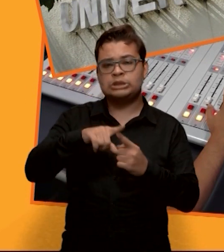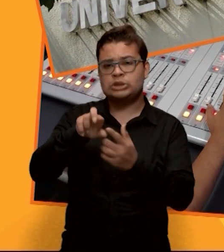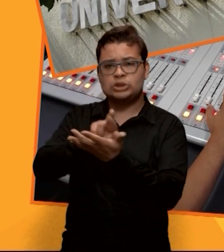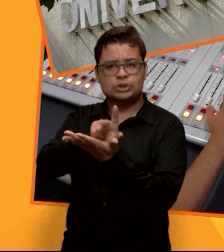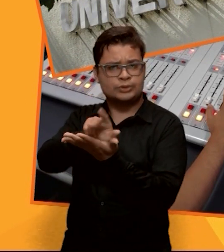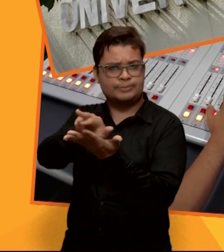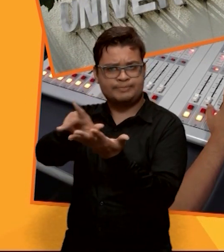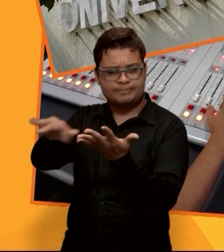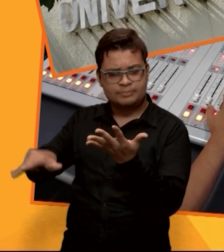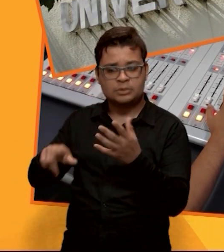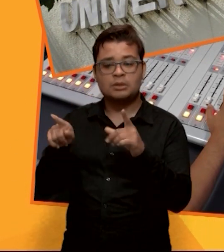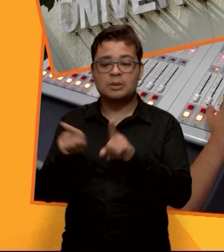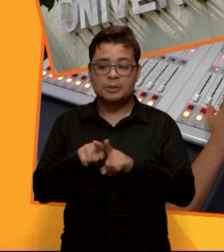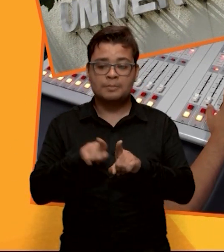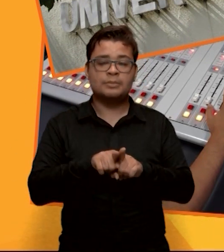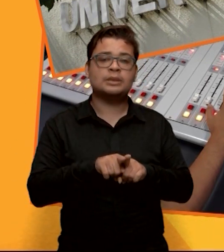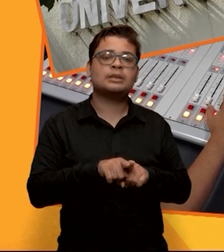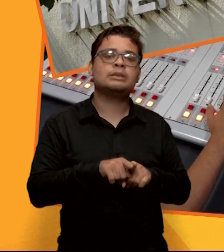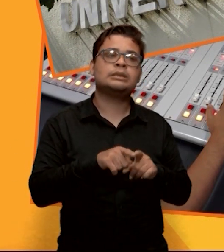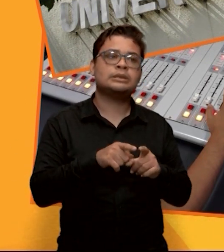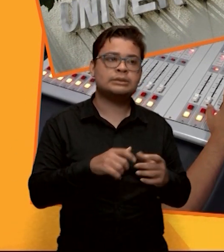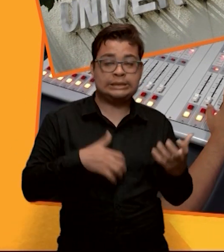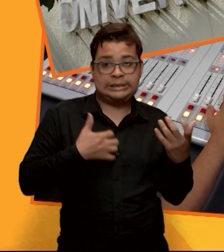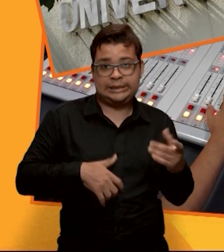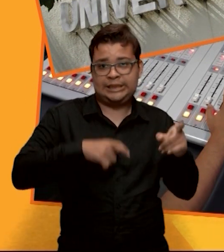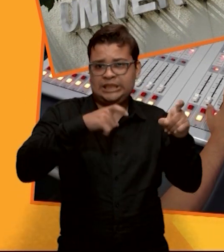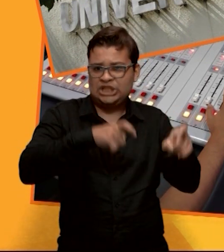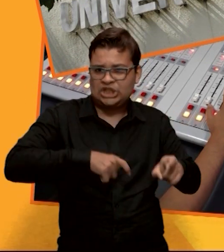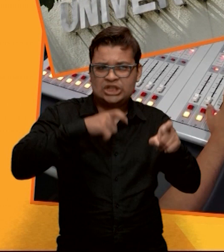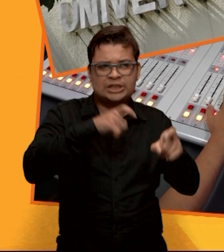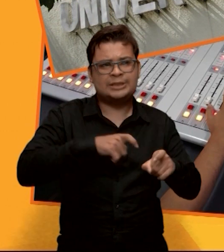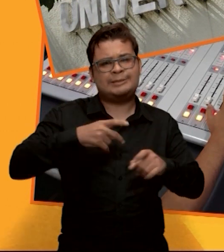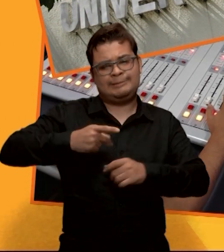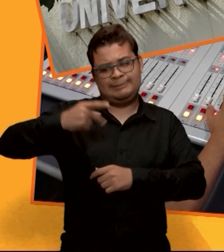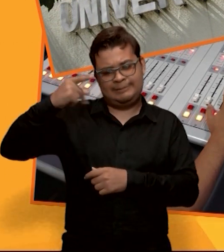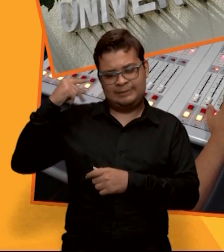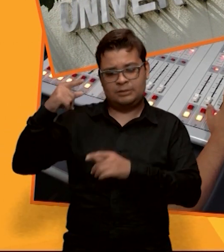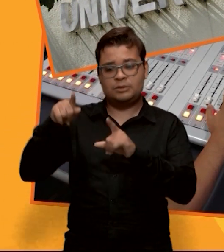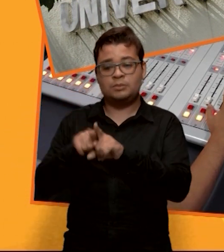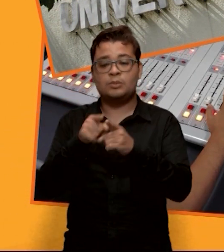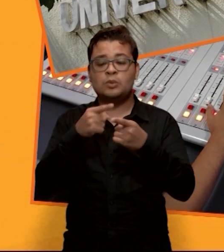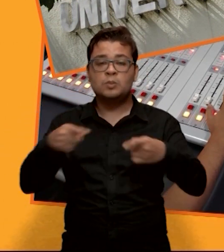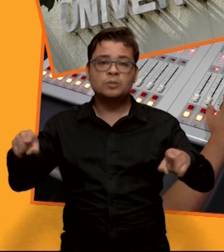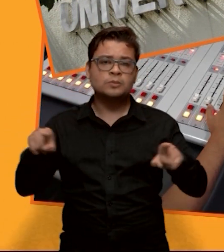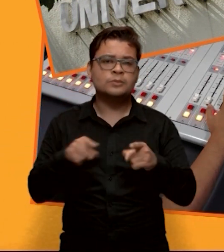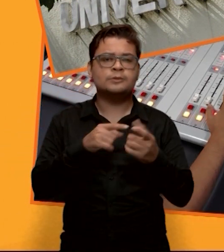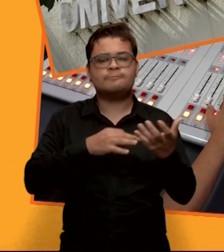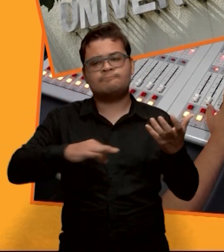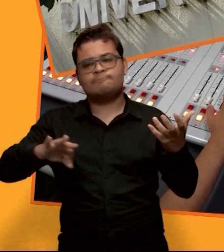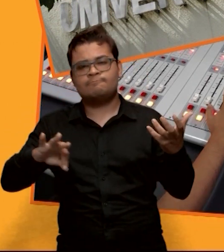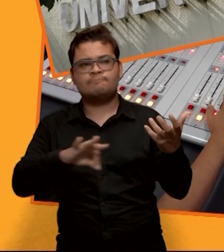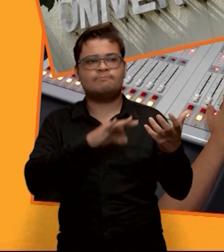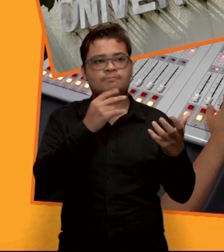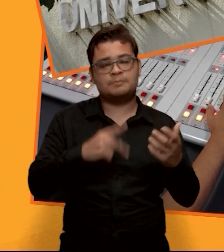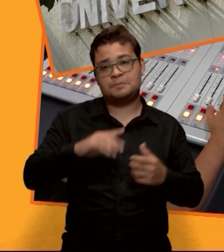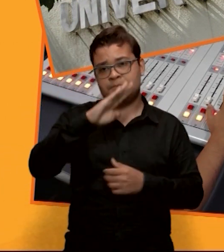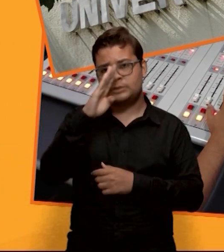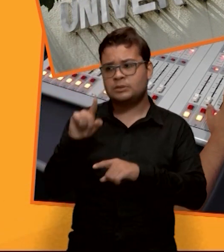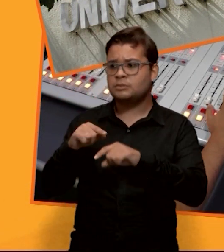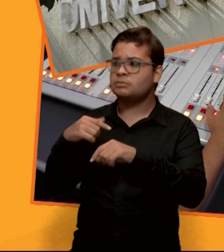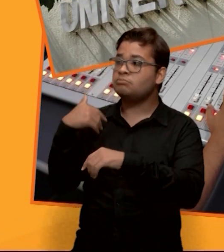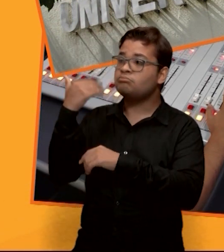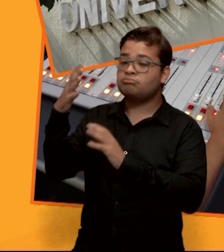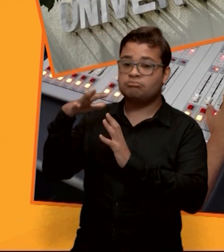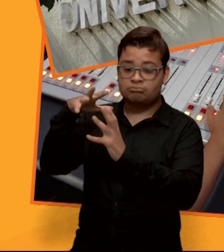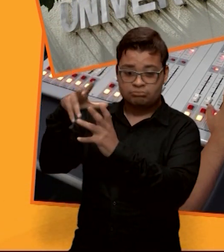gêneros, além de sertanejo raiz e música erudita nacional e internacional. Também conta com programas que informam